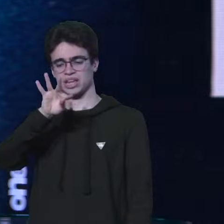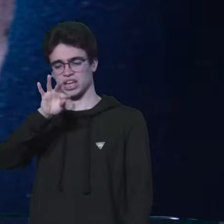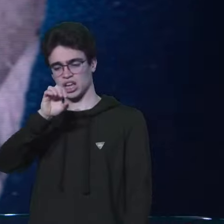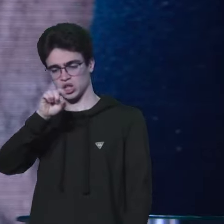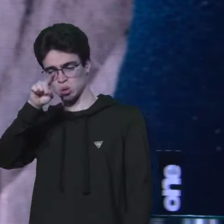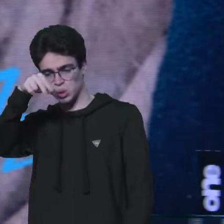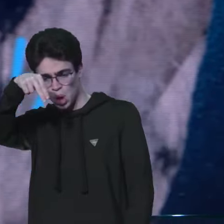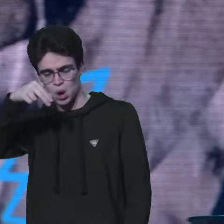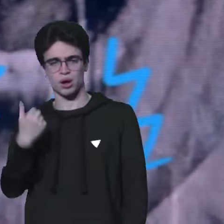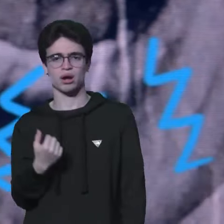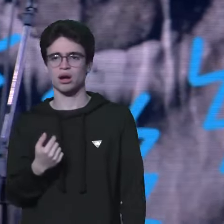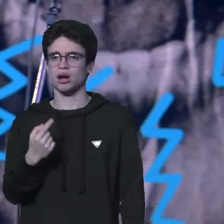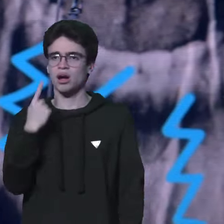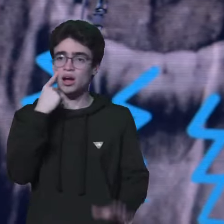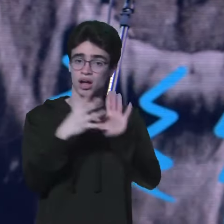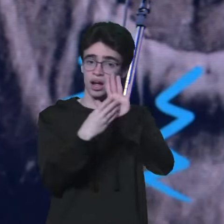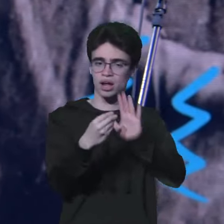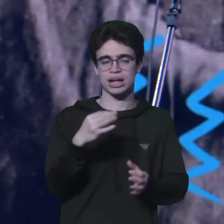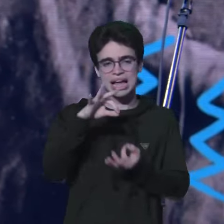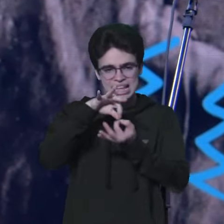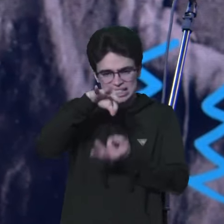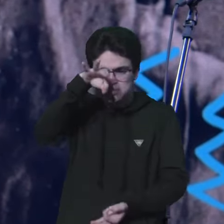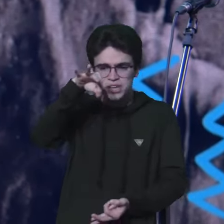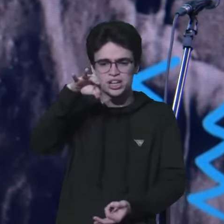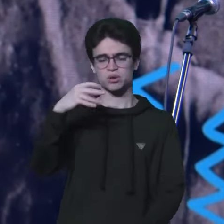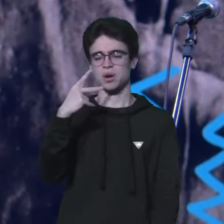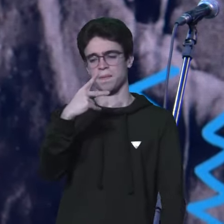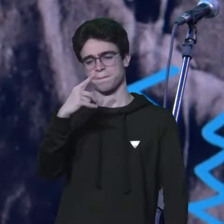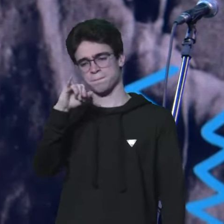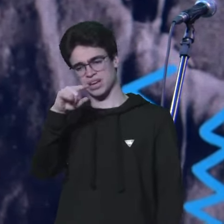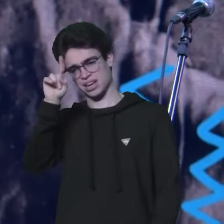Mais alto que você não está no velório, espírito de Piton.